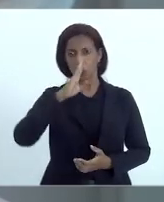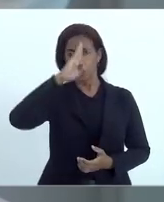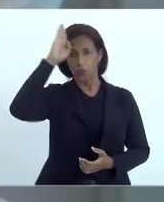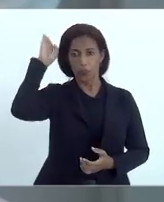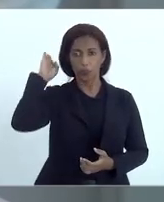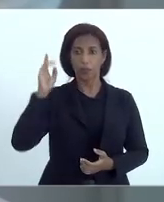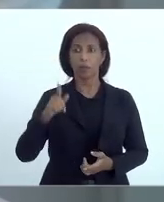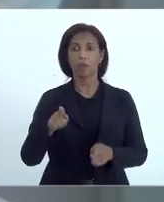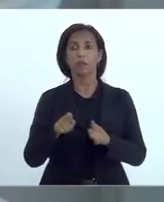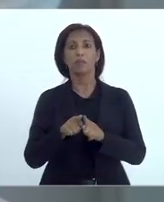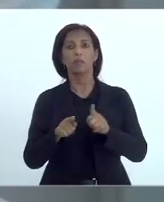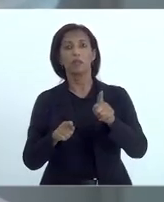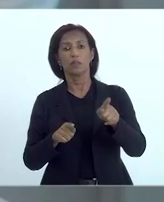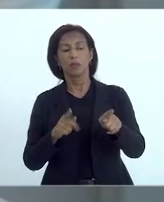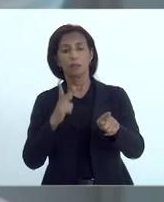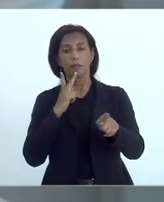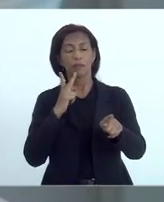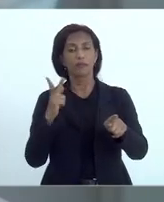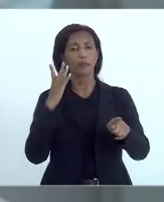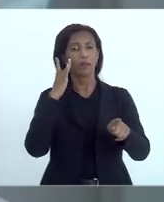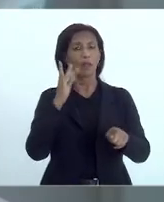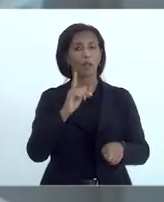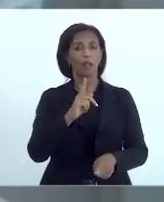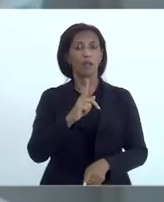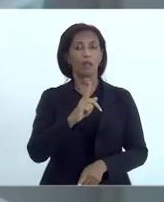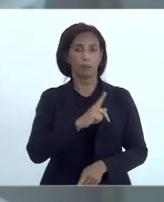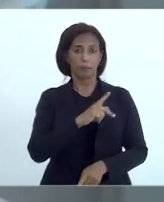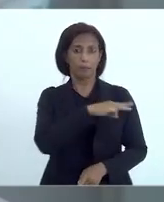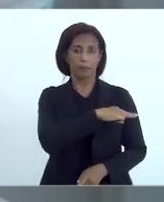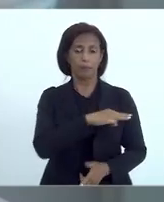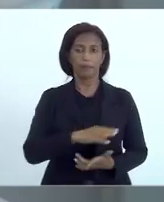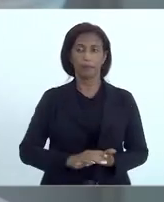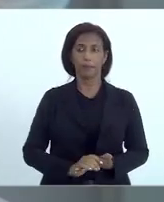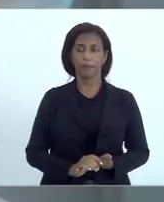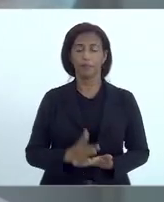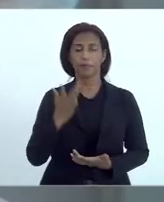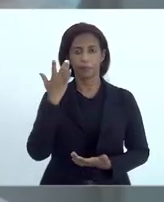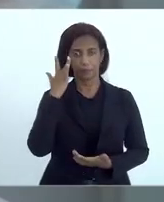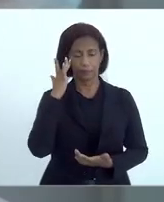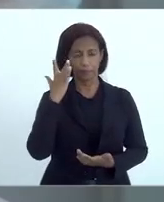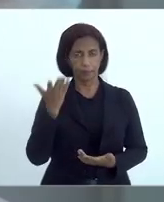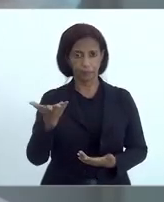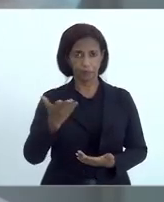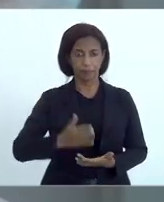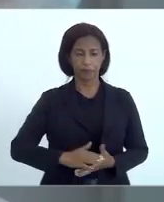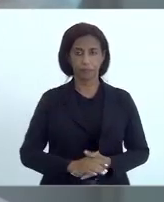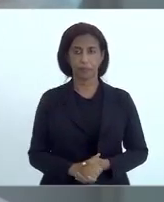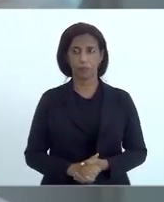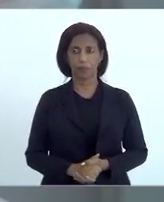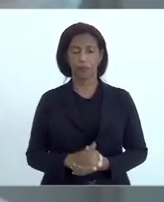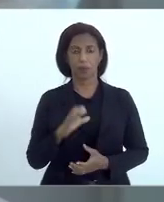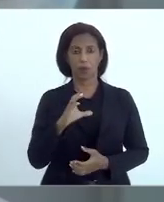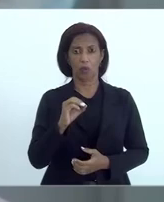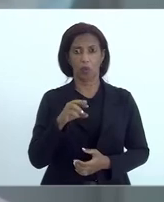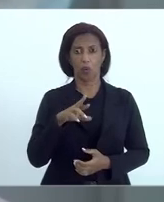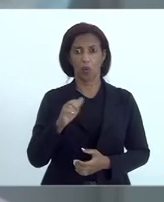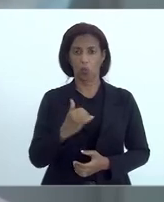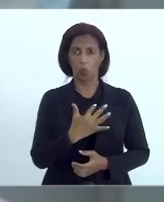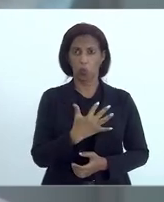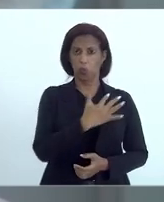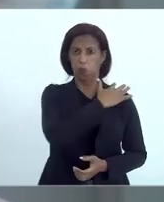Corpo de Bombeiros queria até reinterar aqui do que o aqui da Polícia Militar né que eu acho que o Coronel